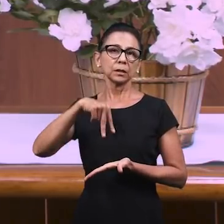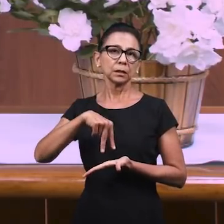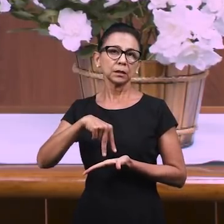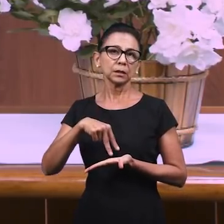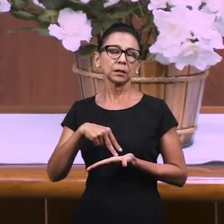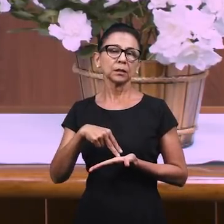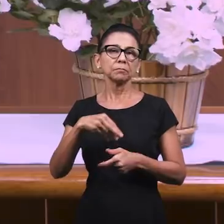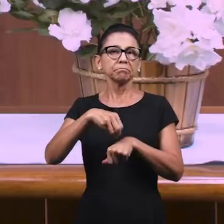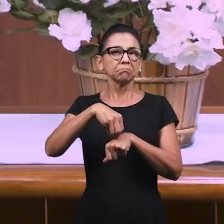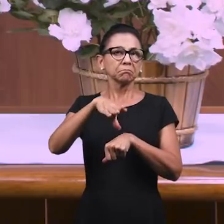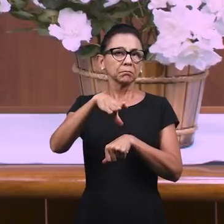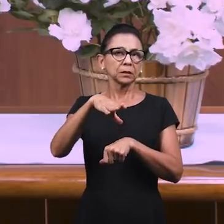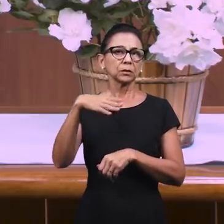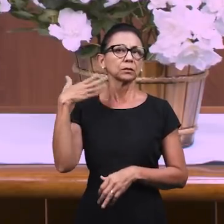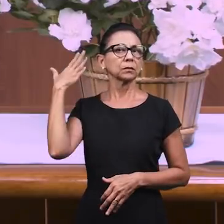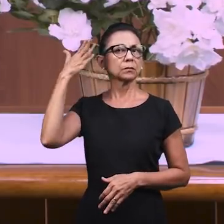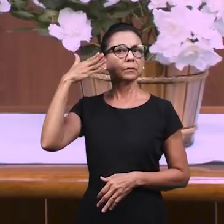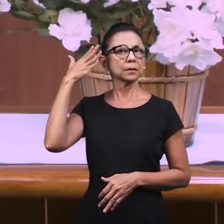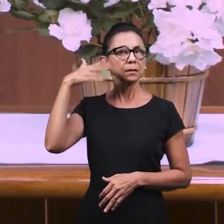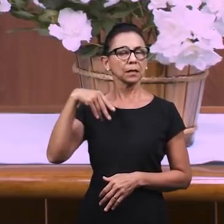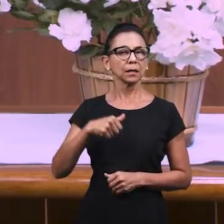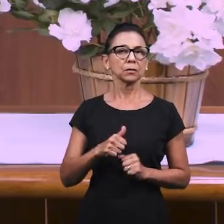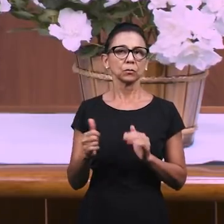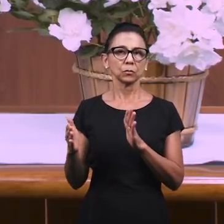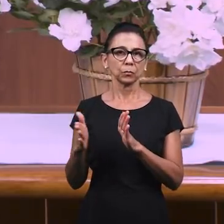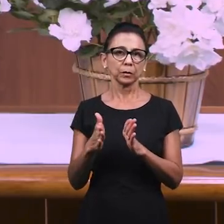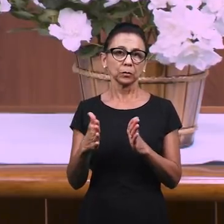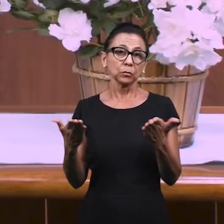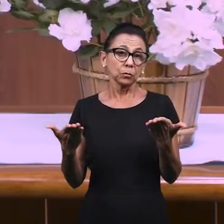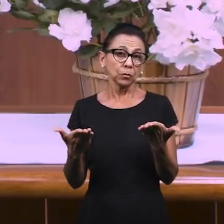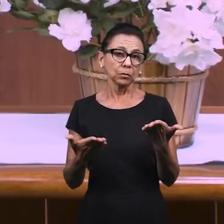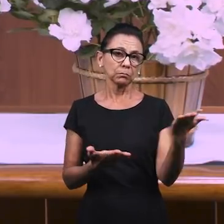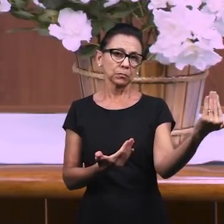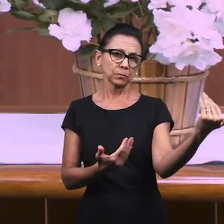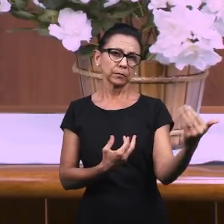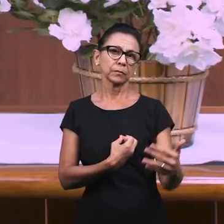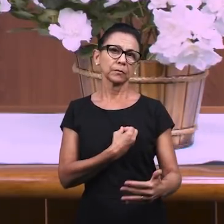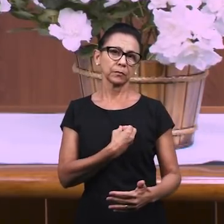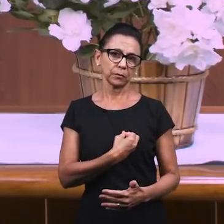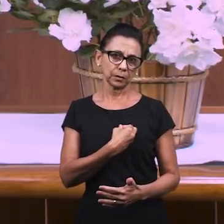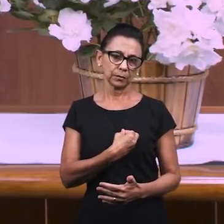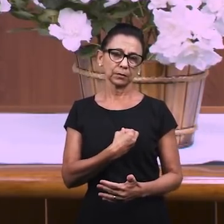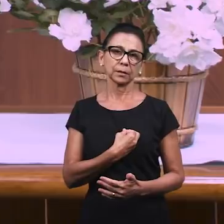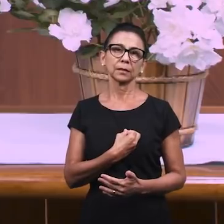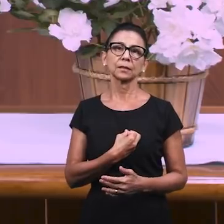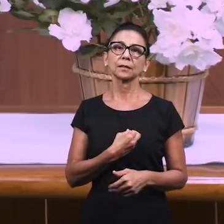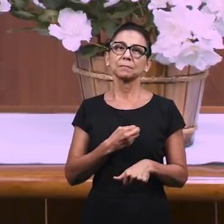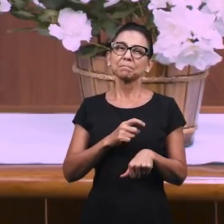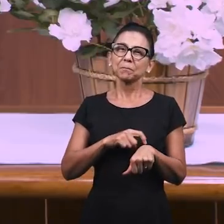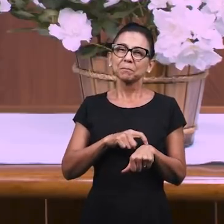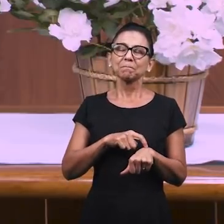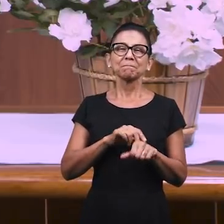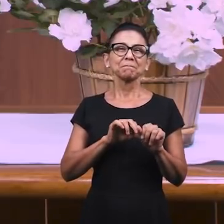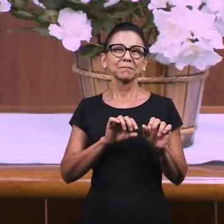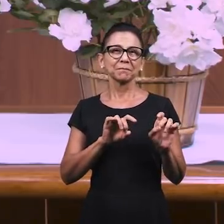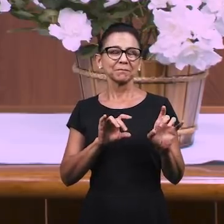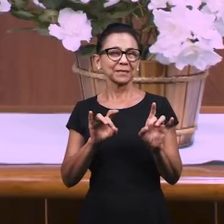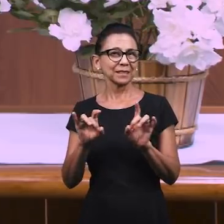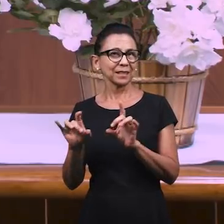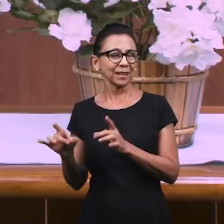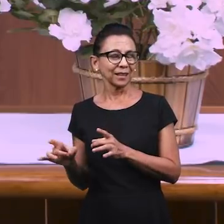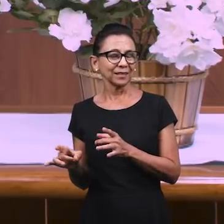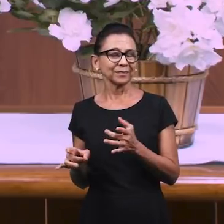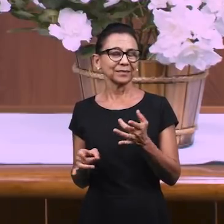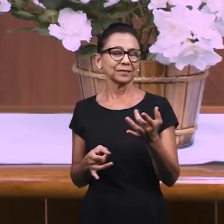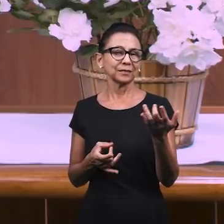uma palavra acerca desse momento que os jovens estão vivendo. Nós estamos vivendo assim, dias muito